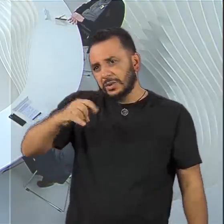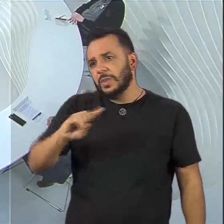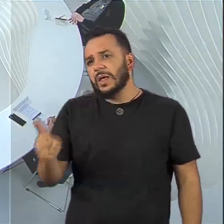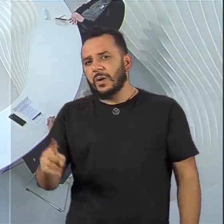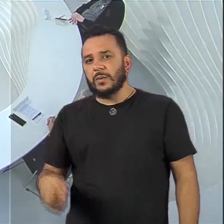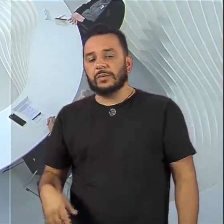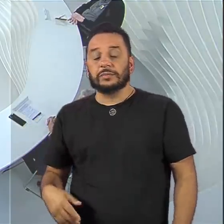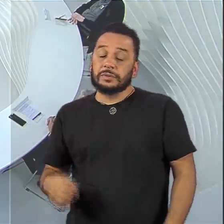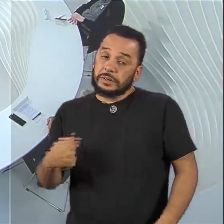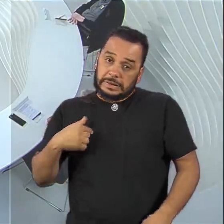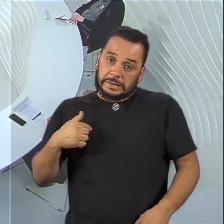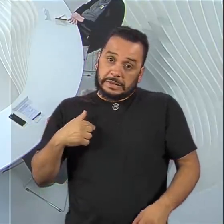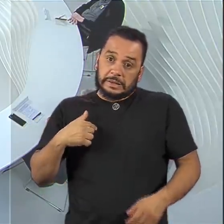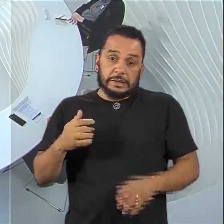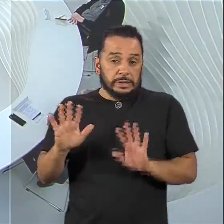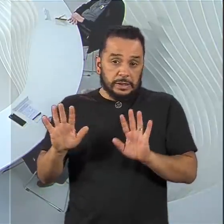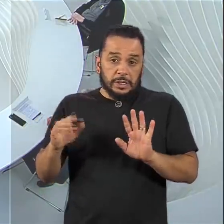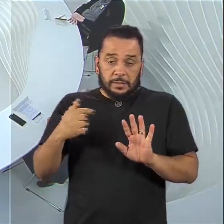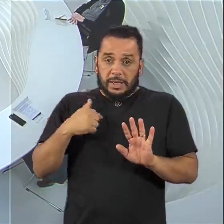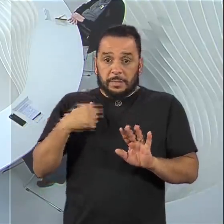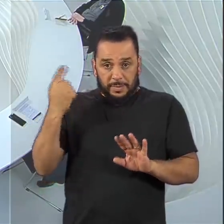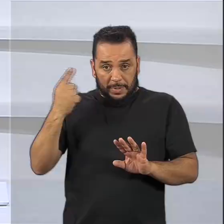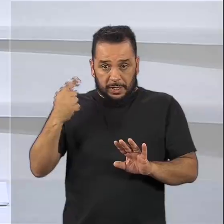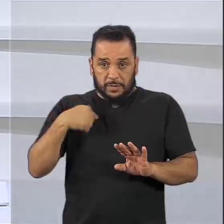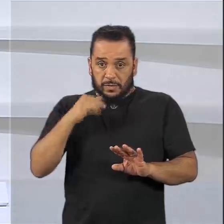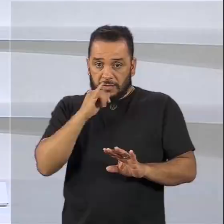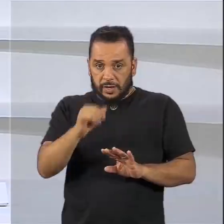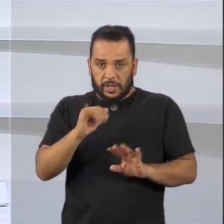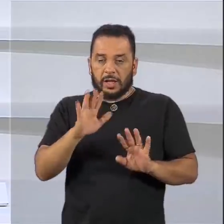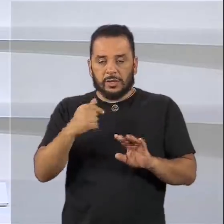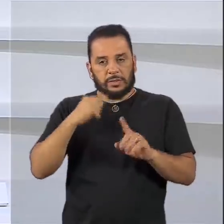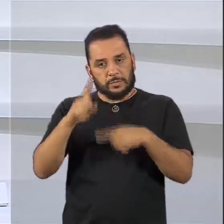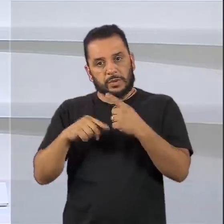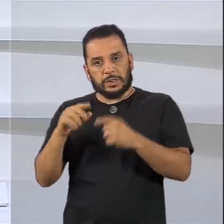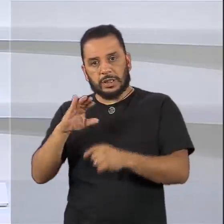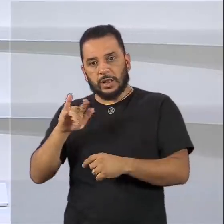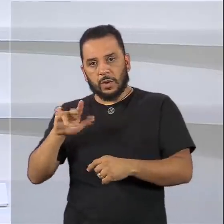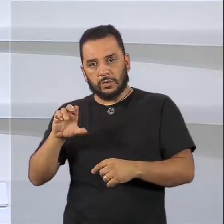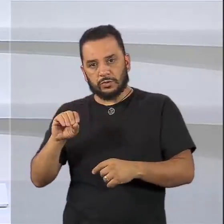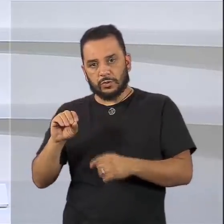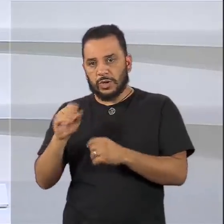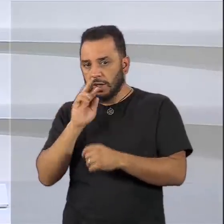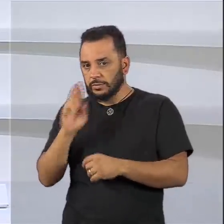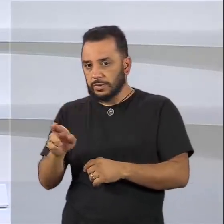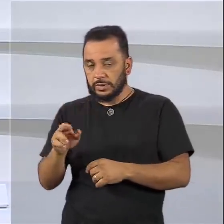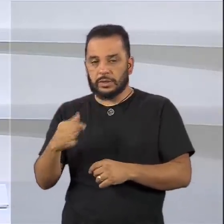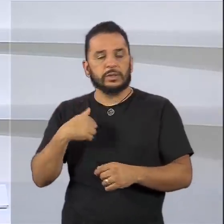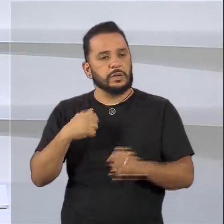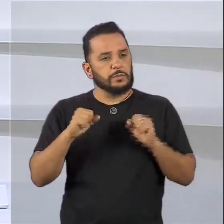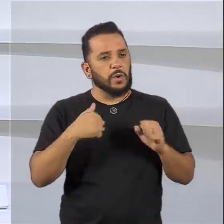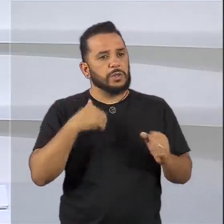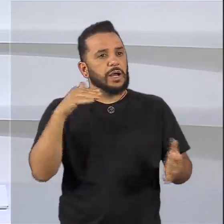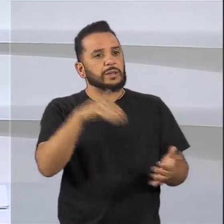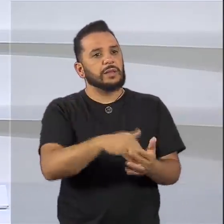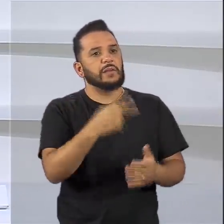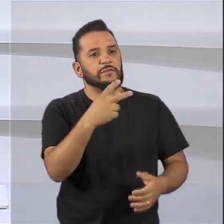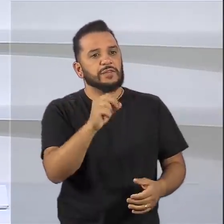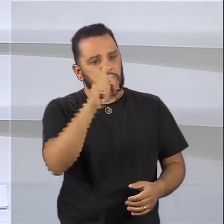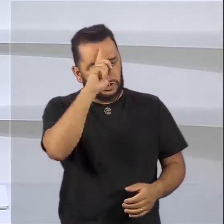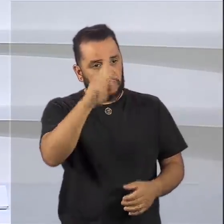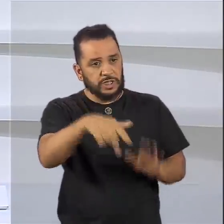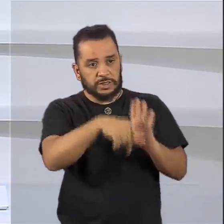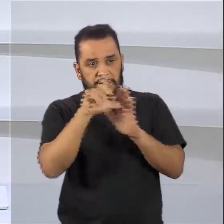que é quem sabe responder a sua pergunta. A legislação permite, se houver algum tipo de impugnação, até 20 dias antes que você possa substituir.